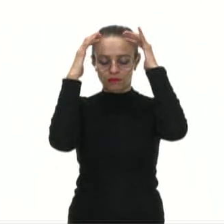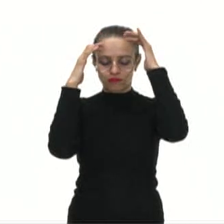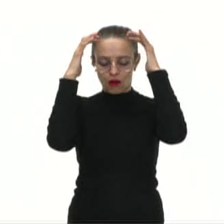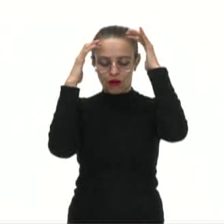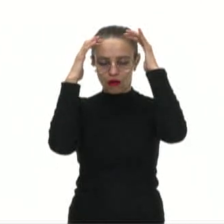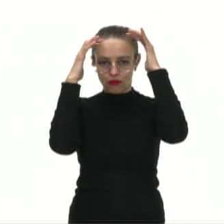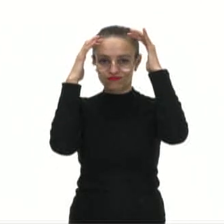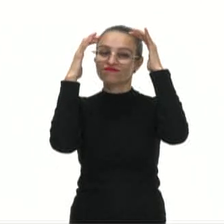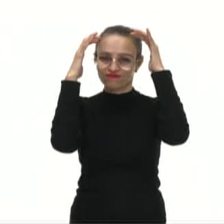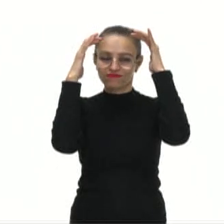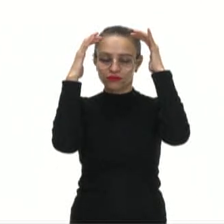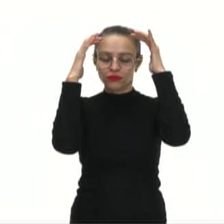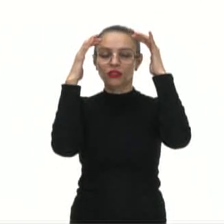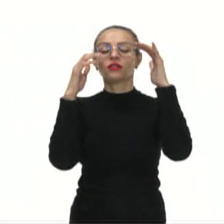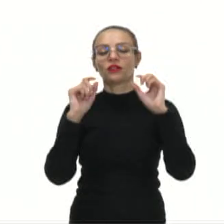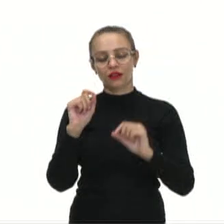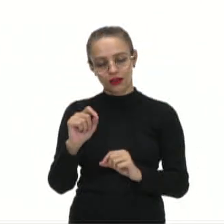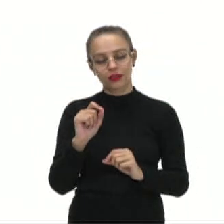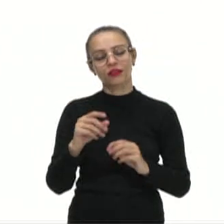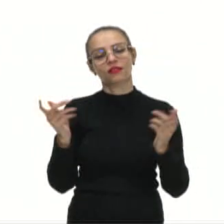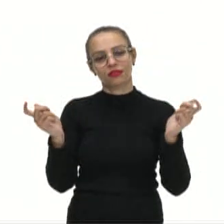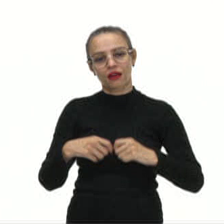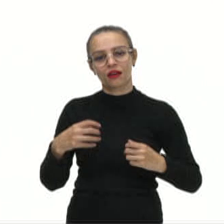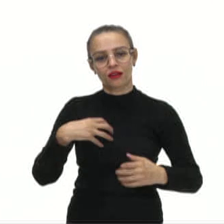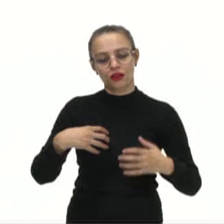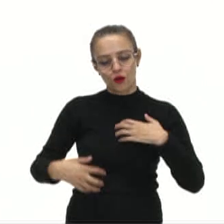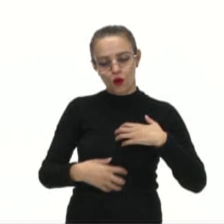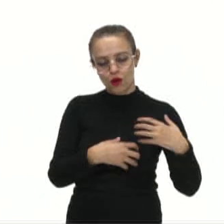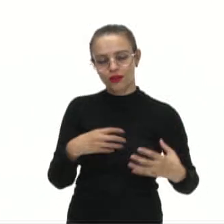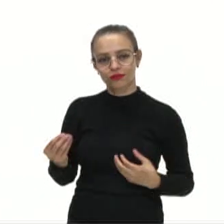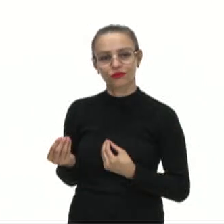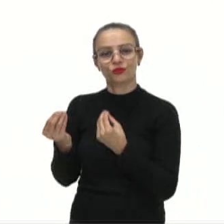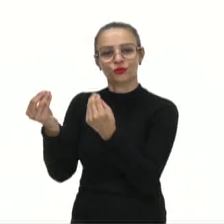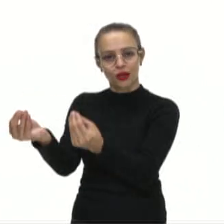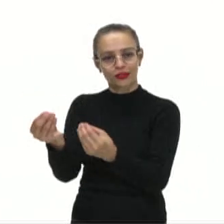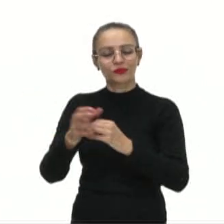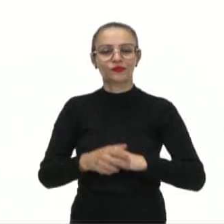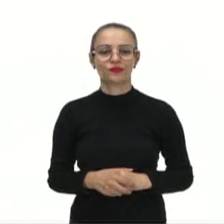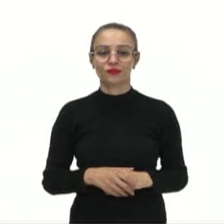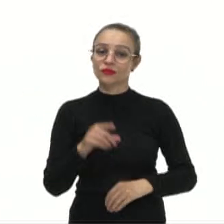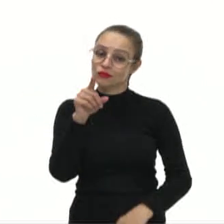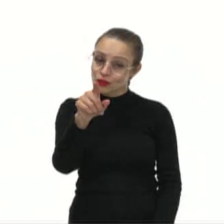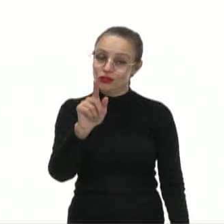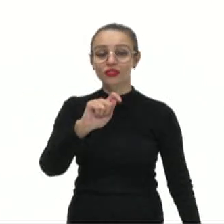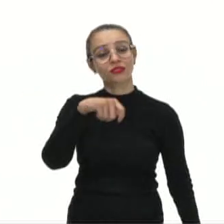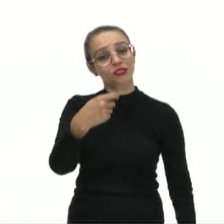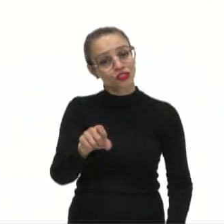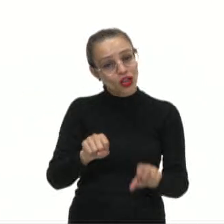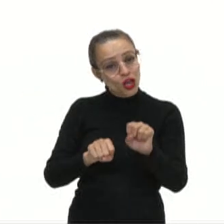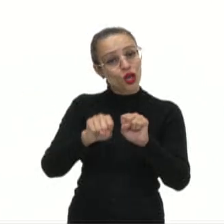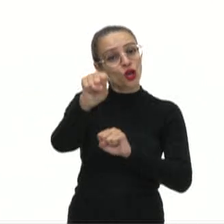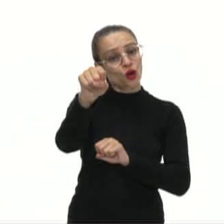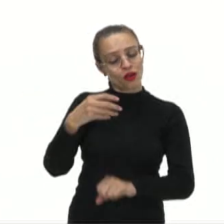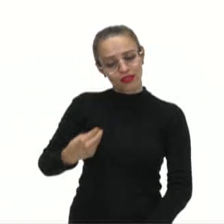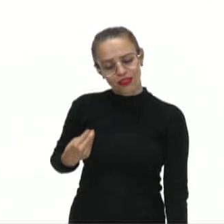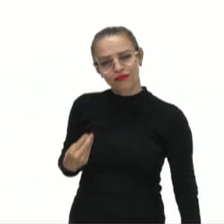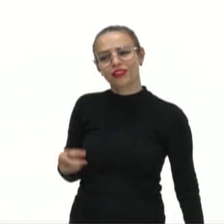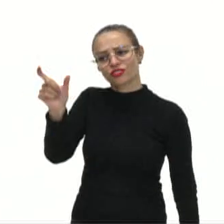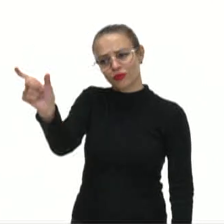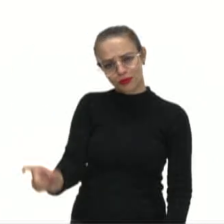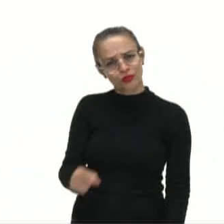que é irreversível, o transplante de órgãos pode ser feito. Seja o herói da vida de alguém, doe